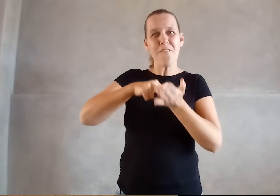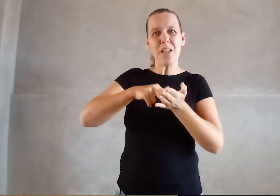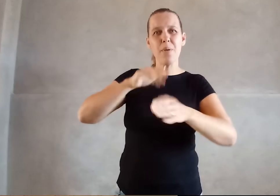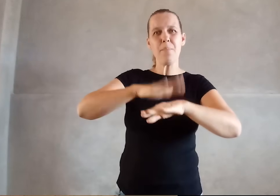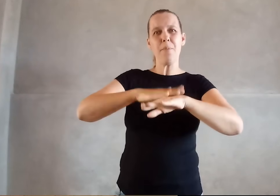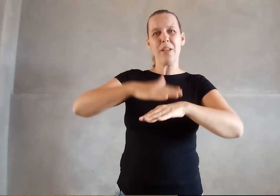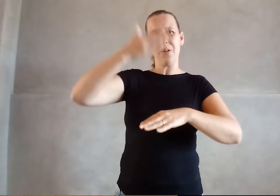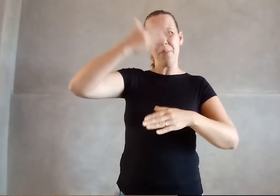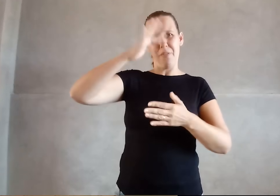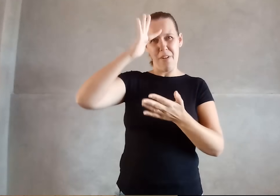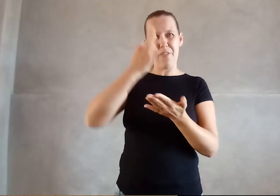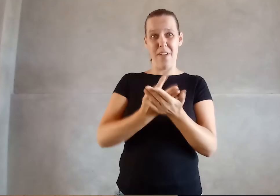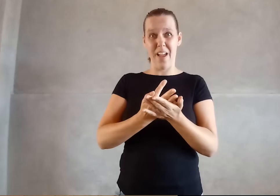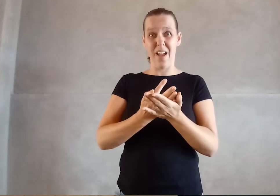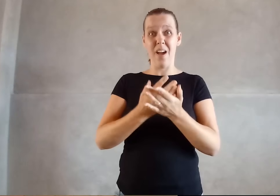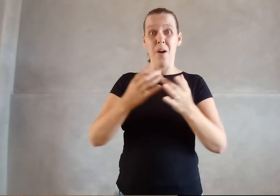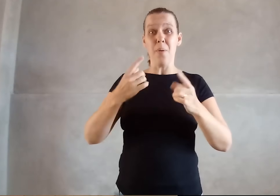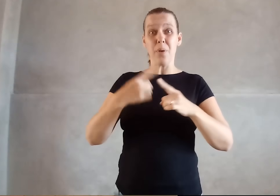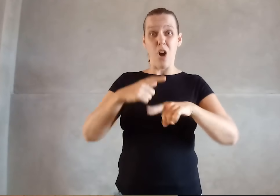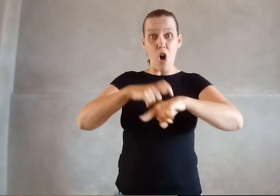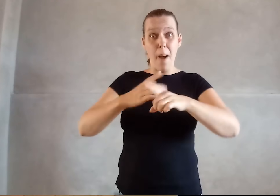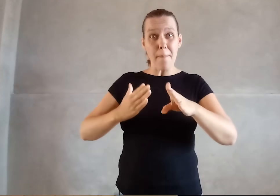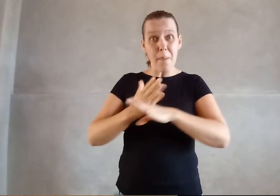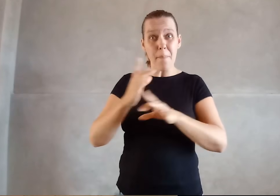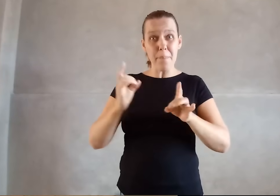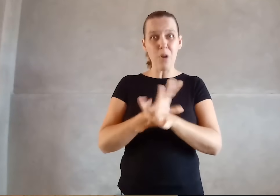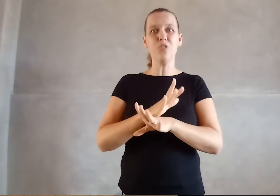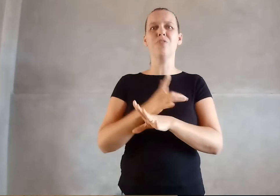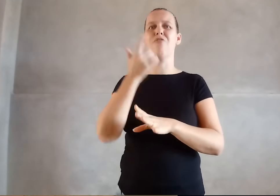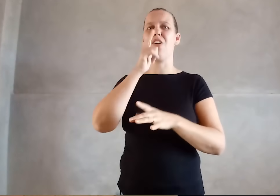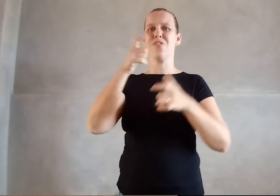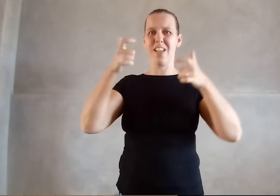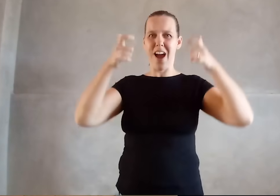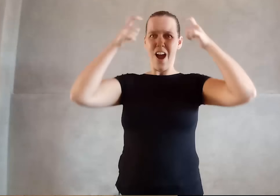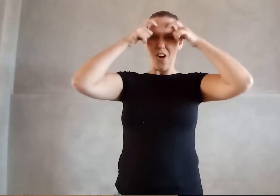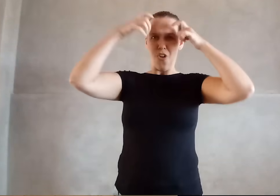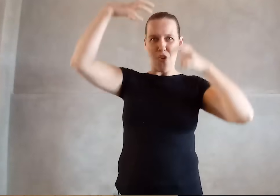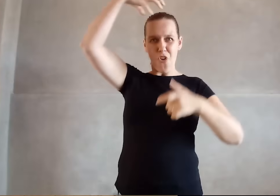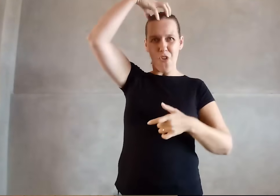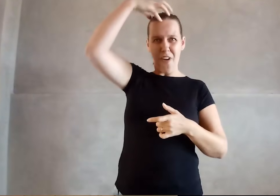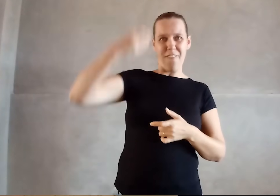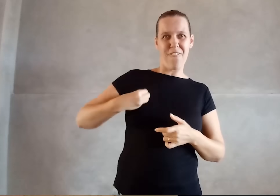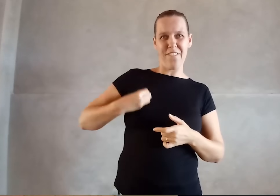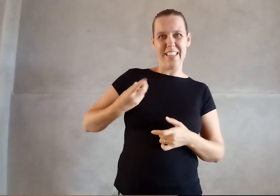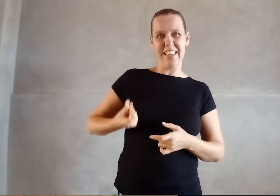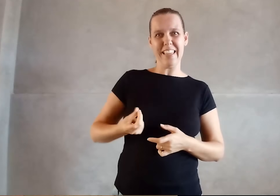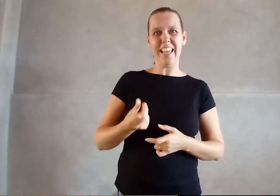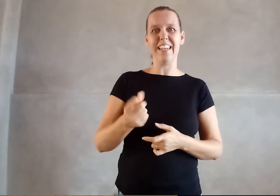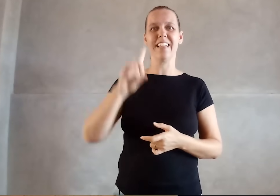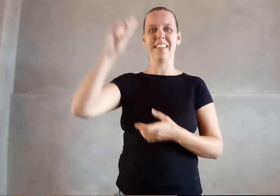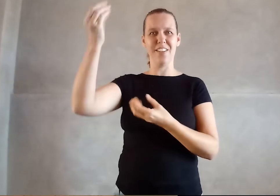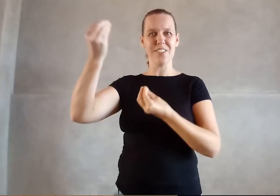Deus prometeu aos que o amam. Nós estamos hoje, na última